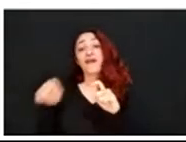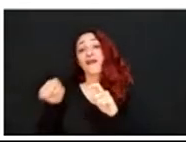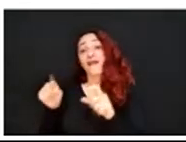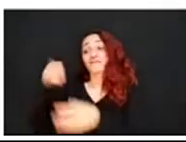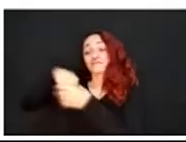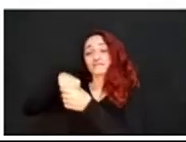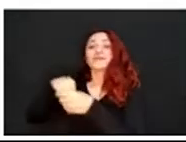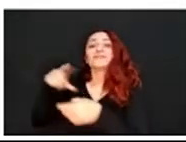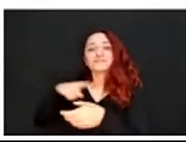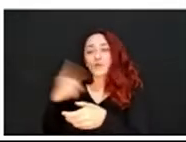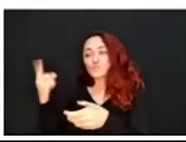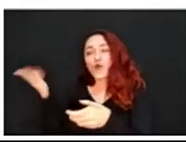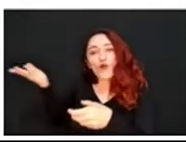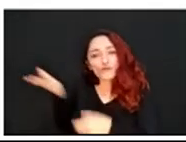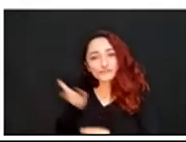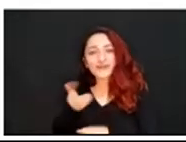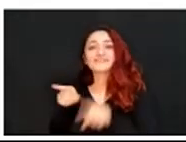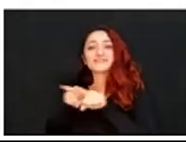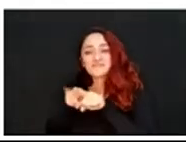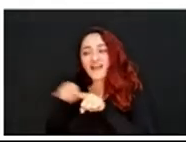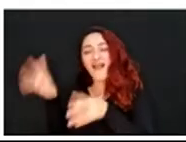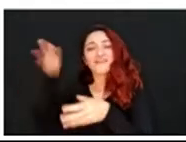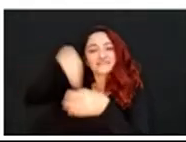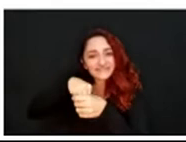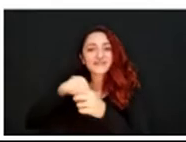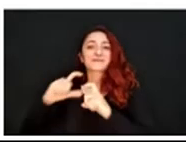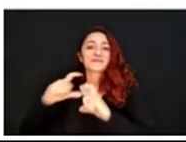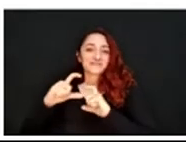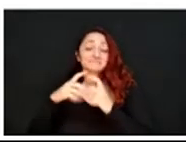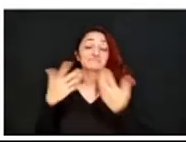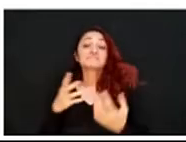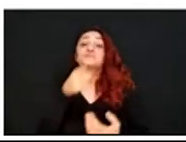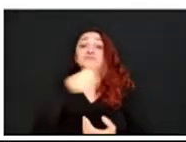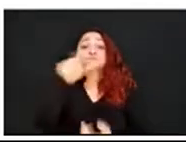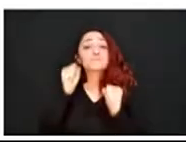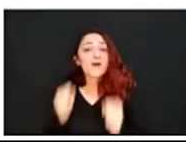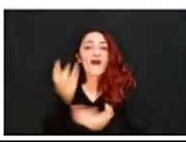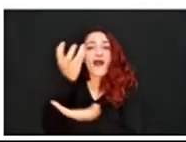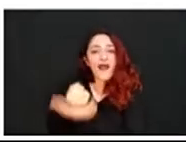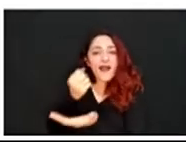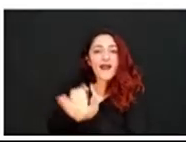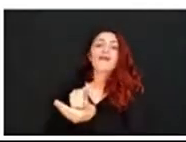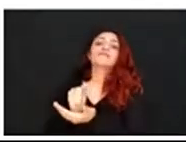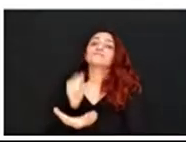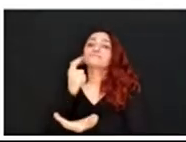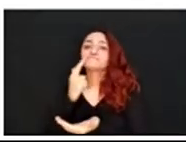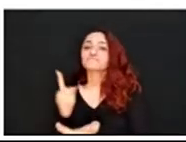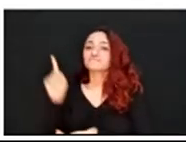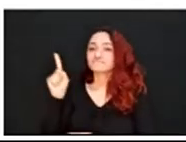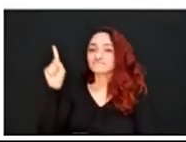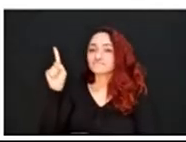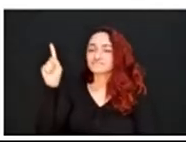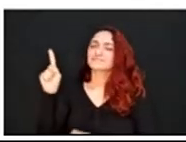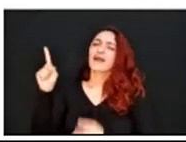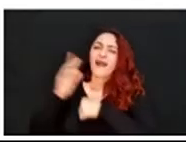que a gente pretendo o nosso segundo o painel então acessem baixem compartilhem porque esse documento foi feito com muito carinho para